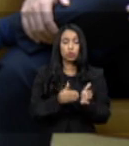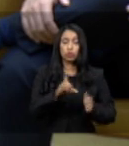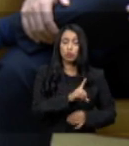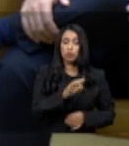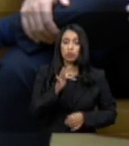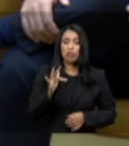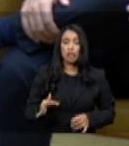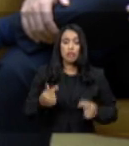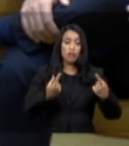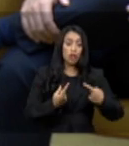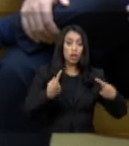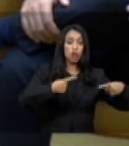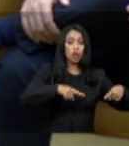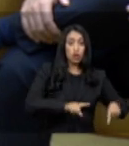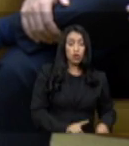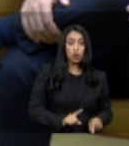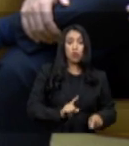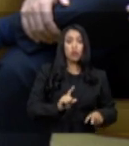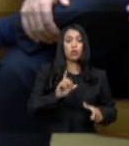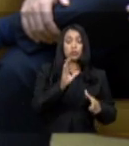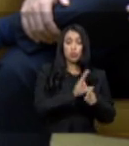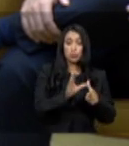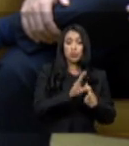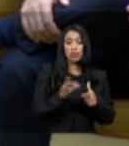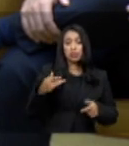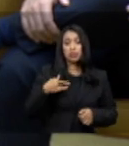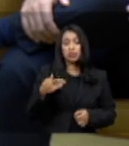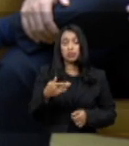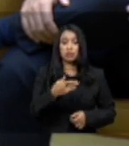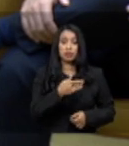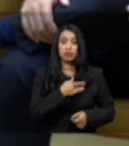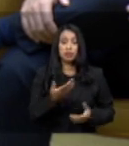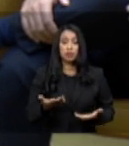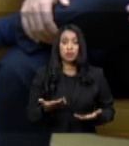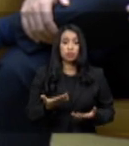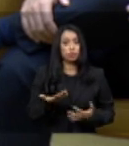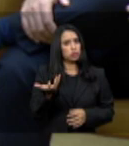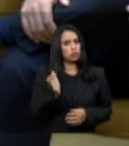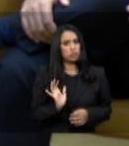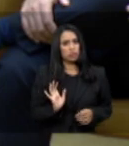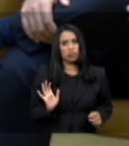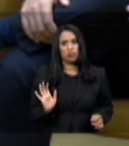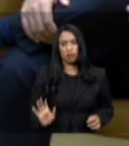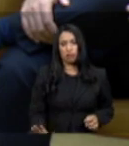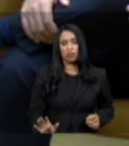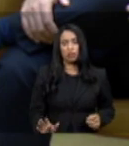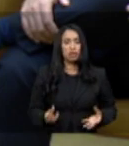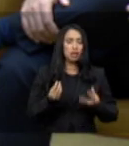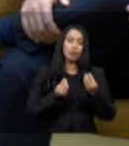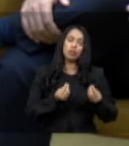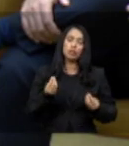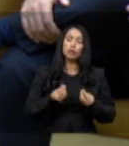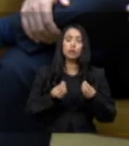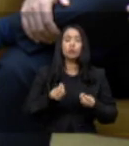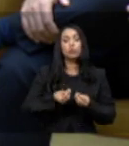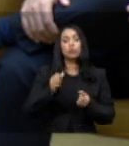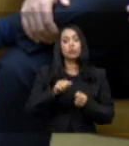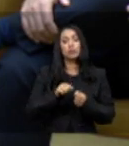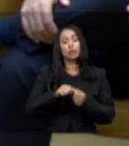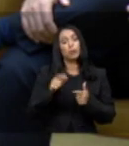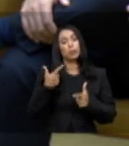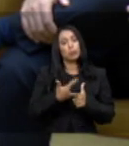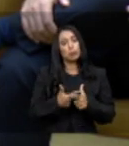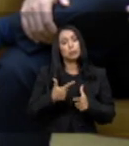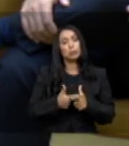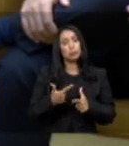dirigidos ao combate de uma crise de saúde e tudo que não se quer eventualmente tem que se lidar com uma